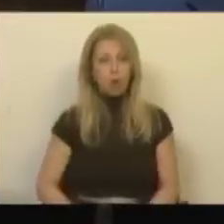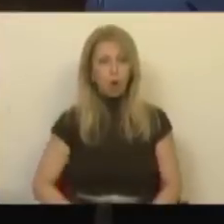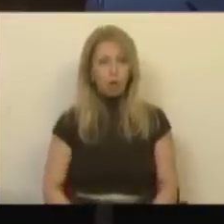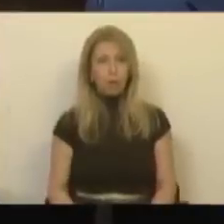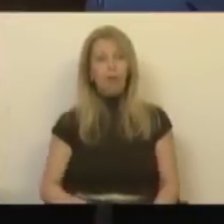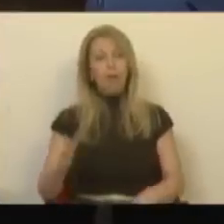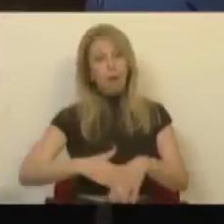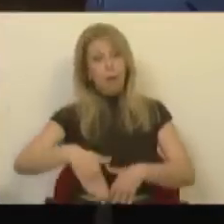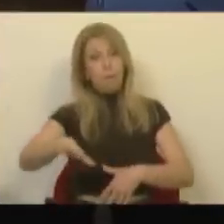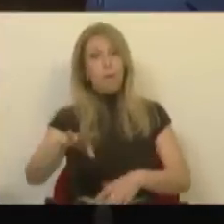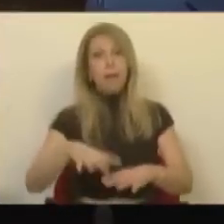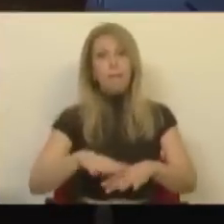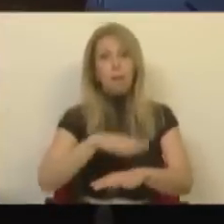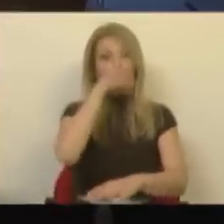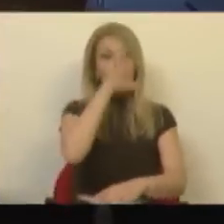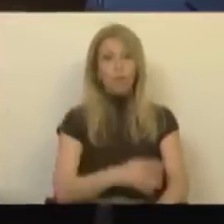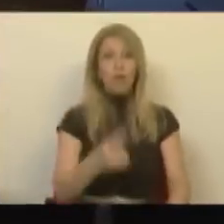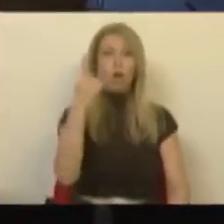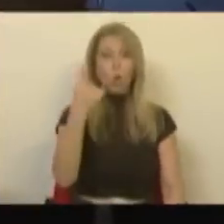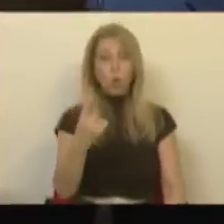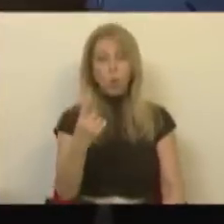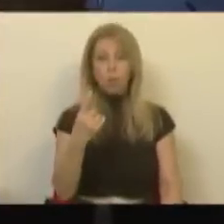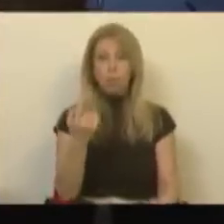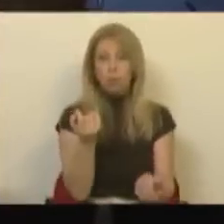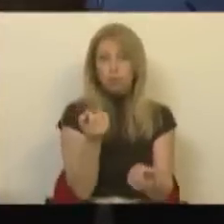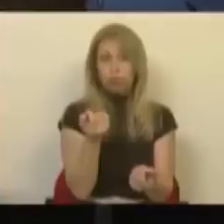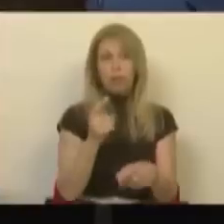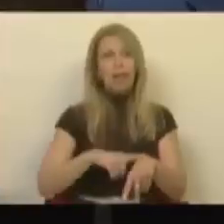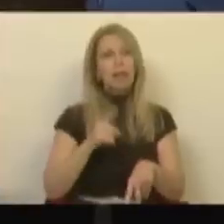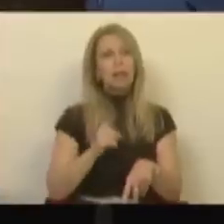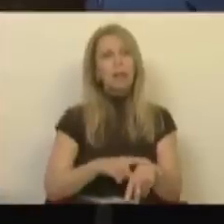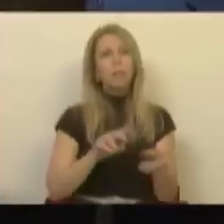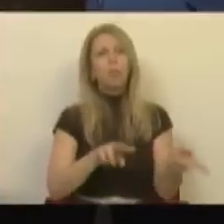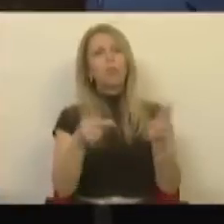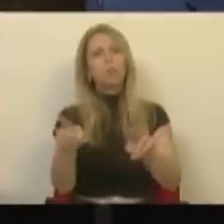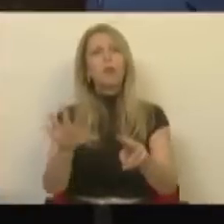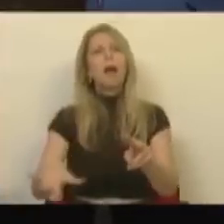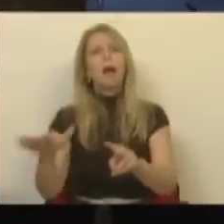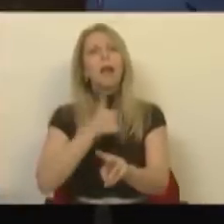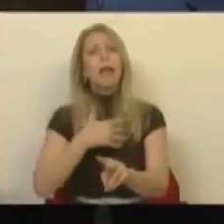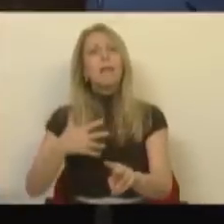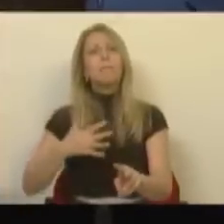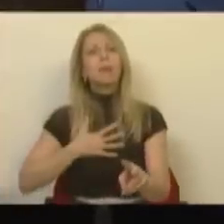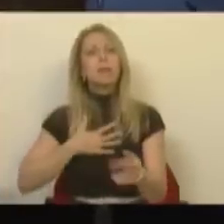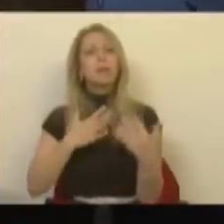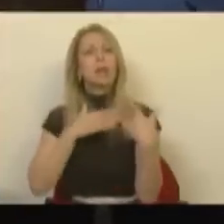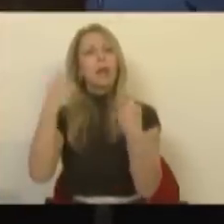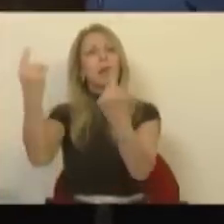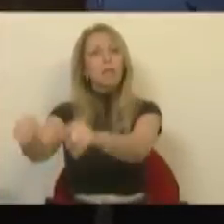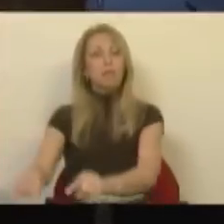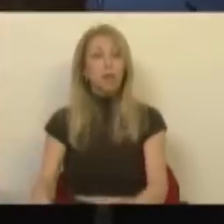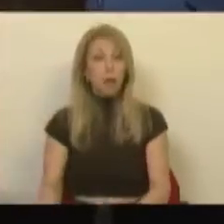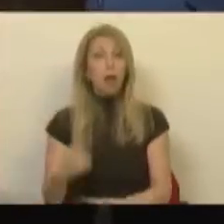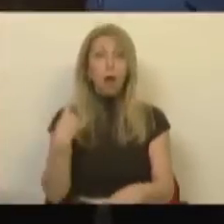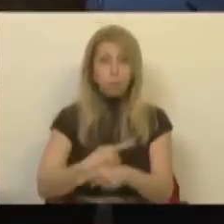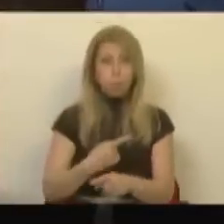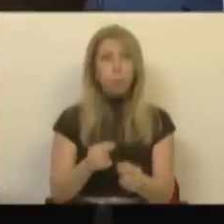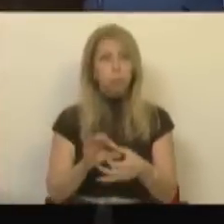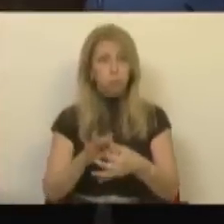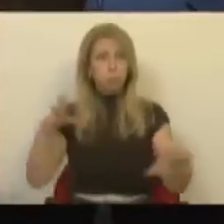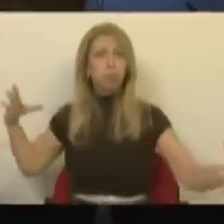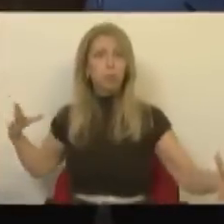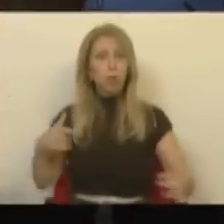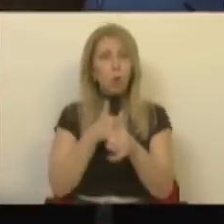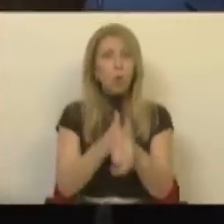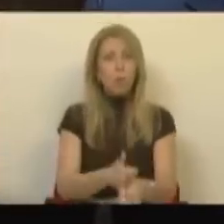do membro do governo no passado pouco tempo para uma empresa na área que tu tomava para além de constituir um Claro em cumprimento da lei é